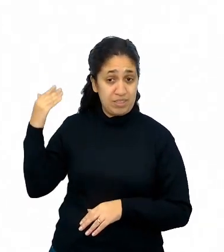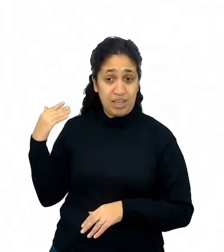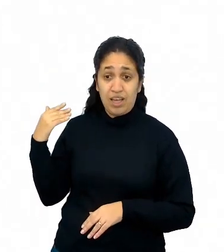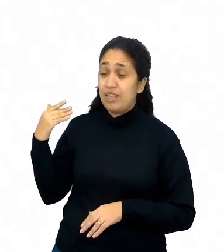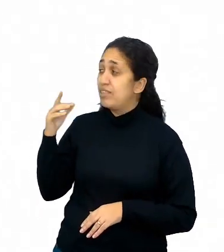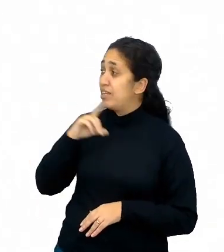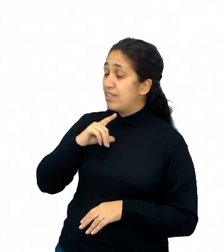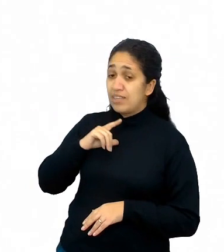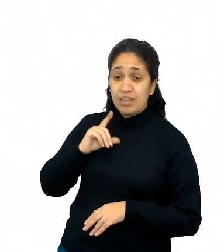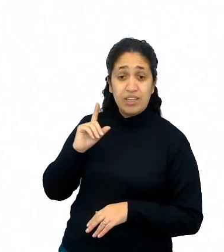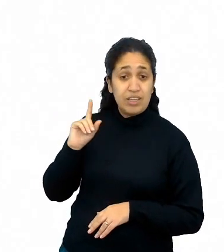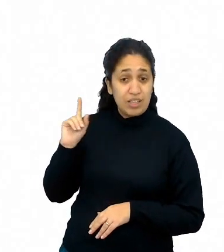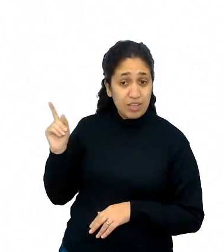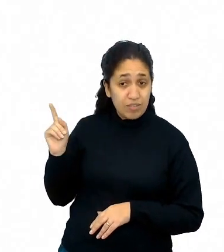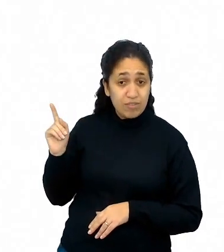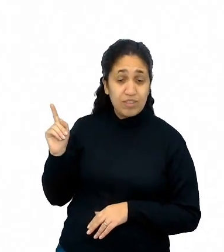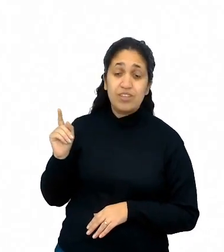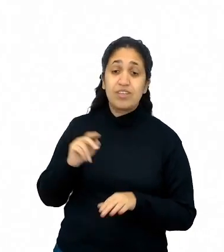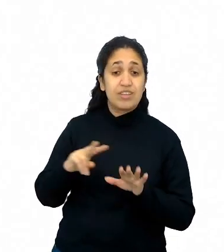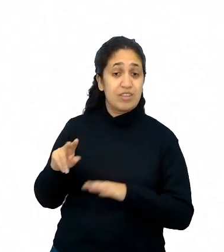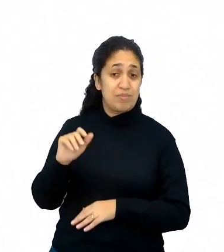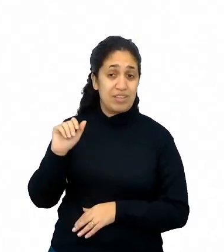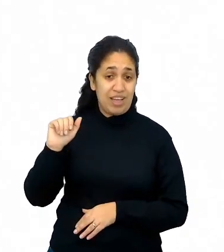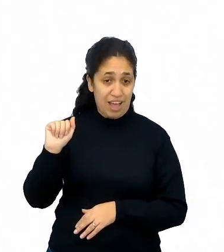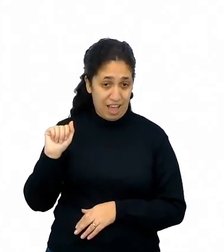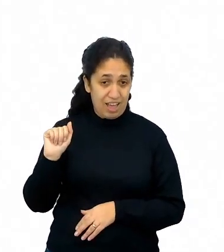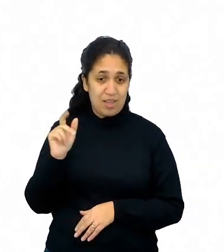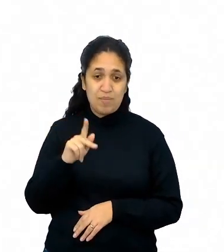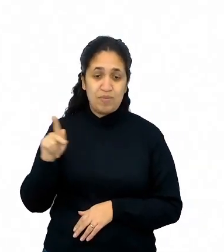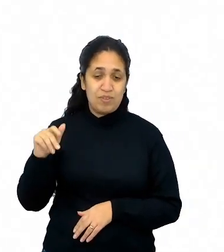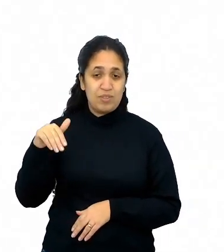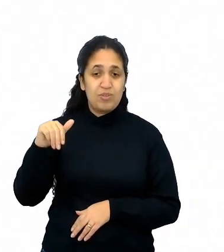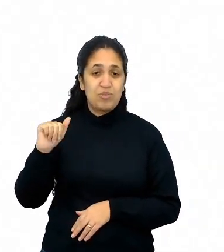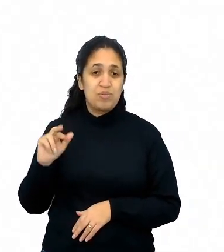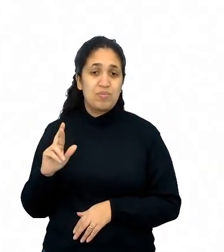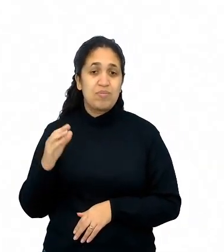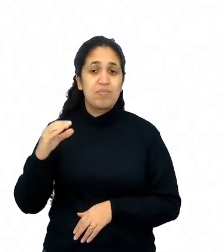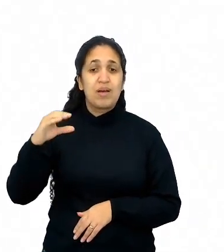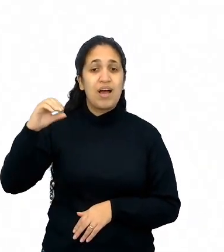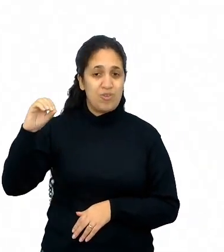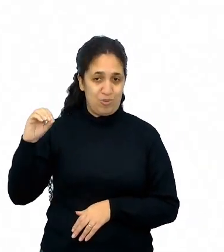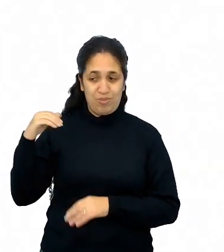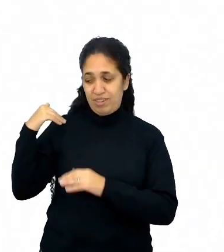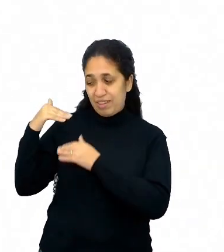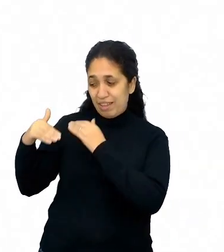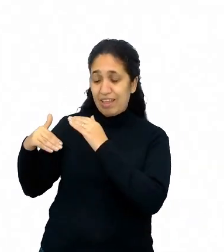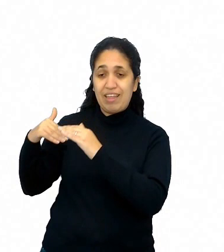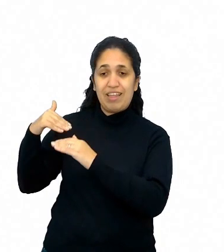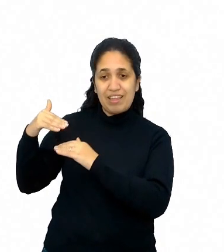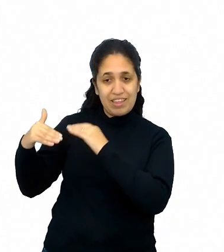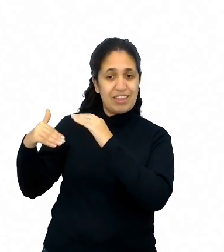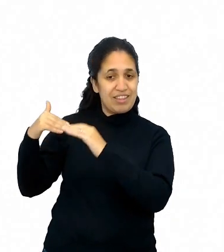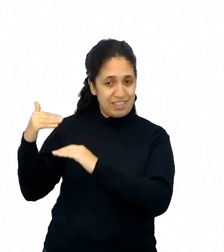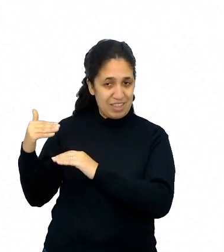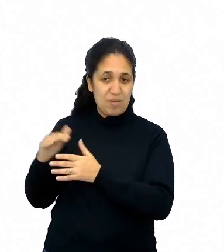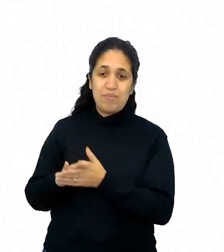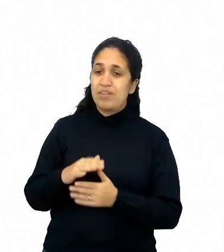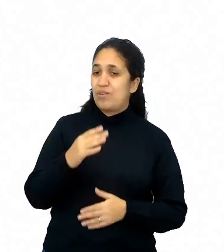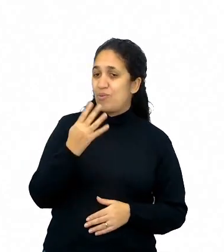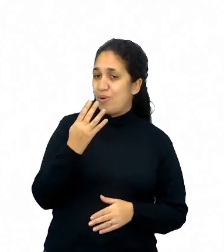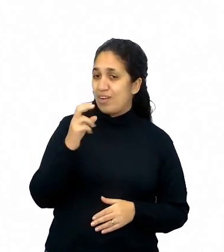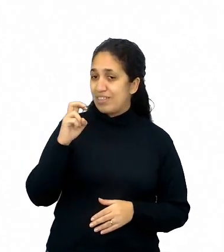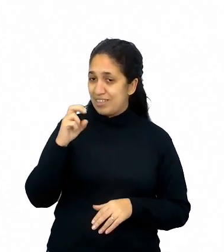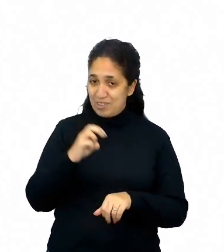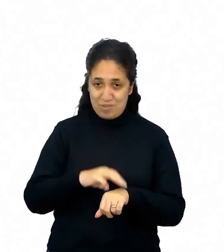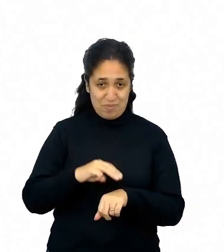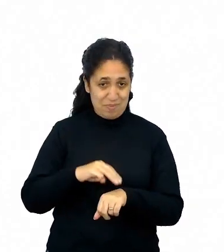a gravação da semana A com o professor Marco, que é a gravação de etapa. Ela dura 45 minutos.